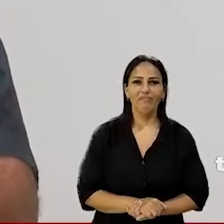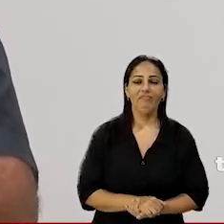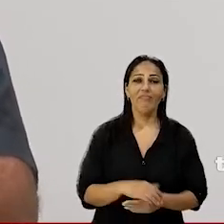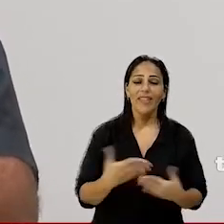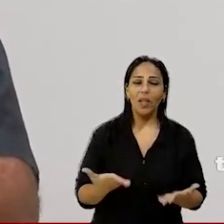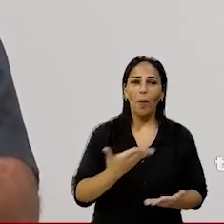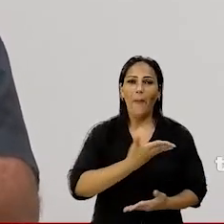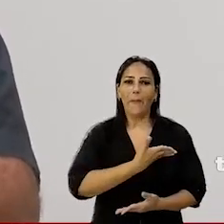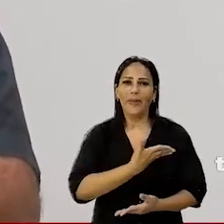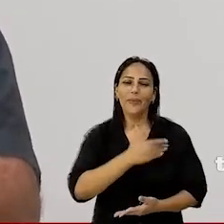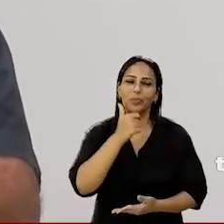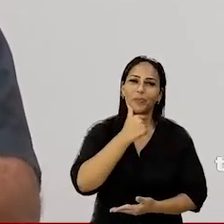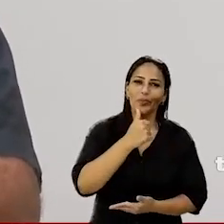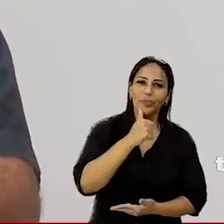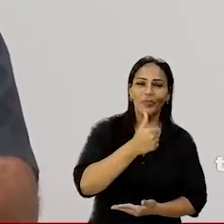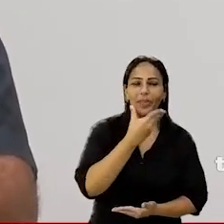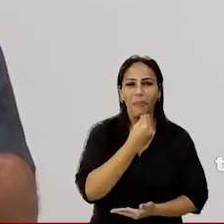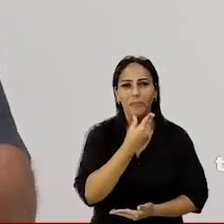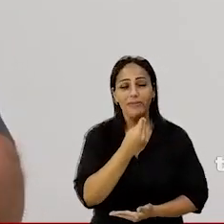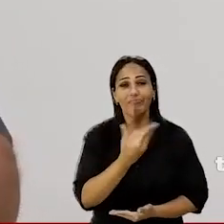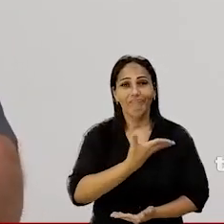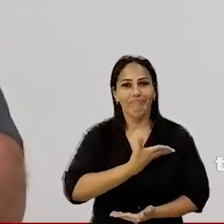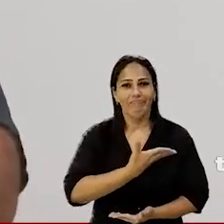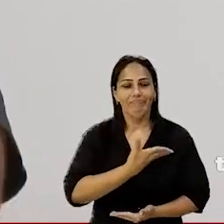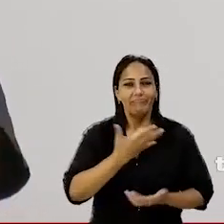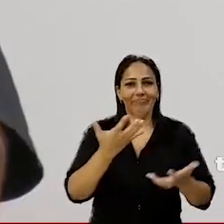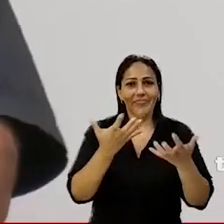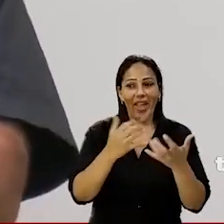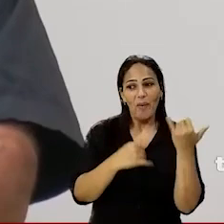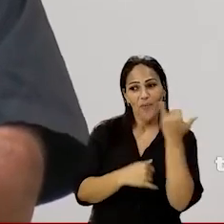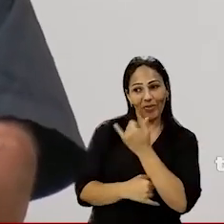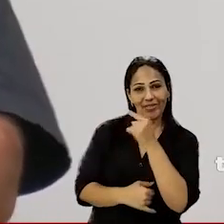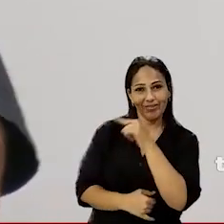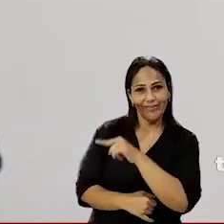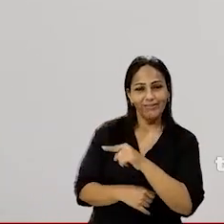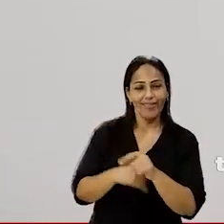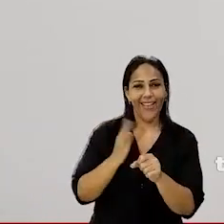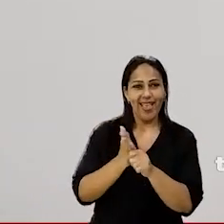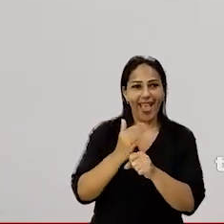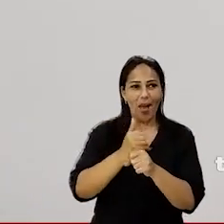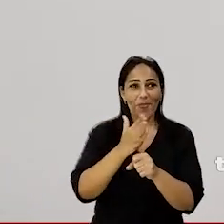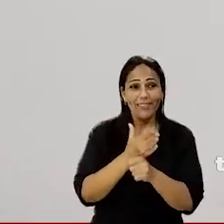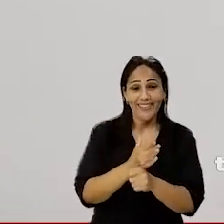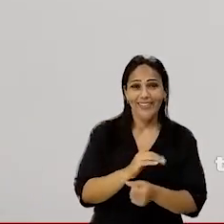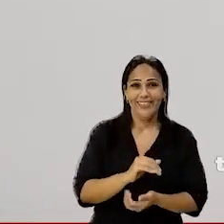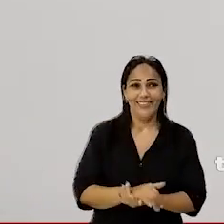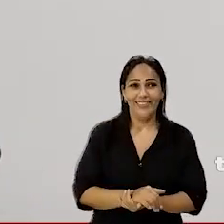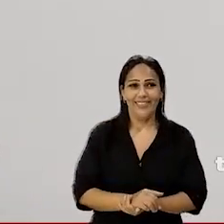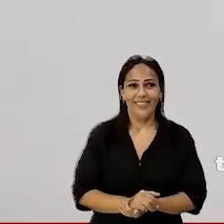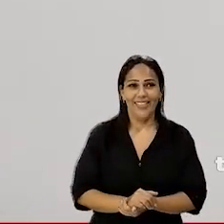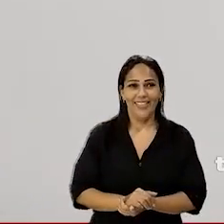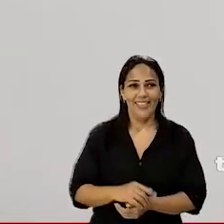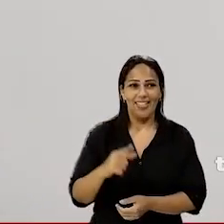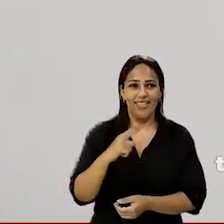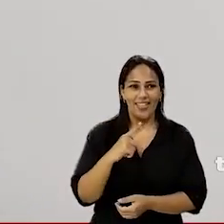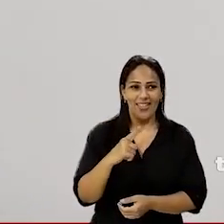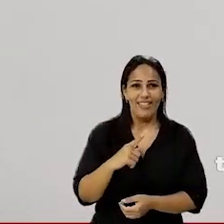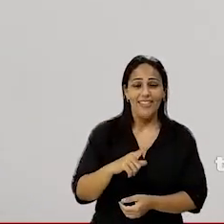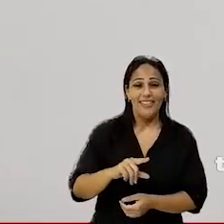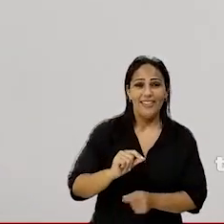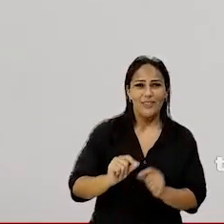minhas amigas, quero dizer a Batata, quero dizer os maiores que têm